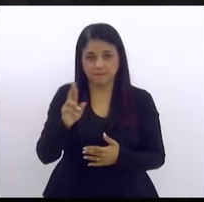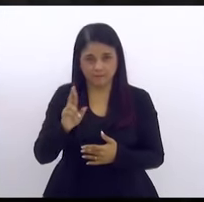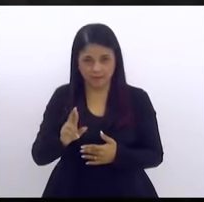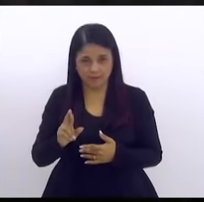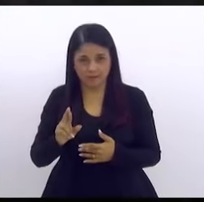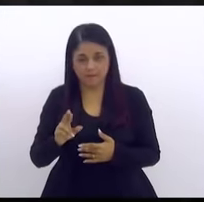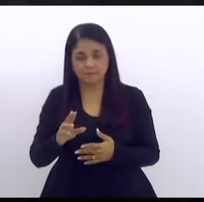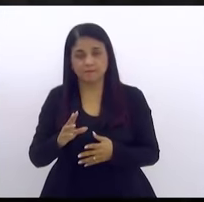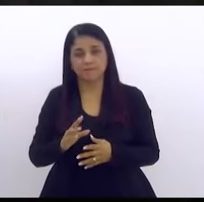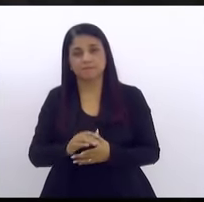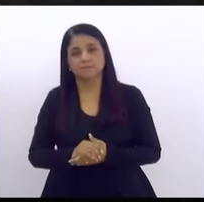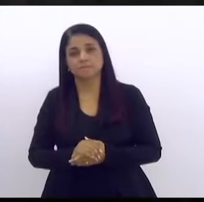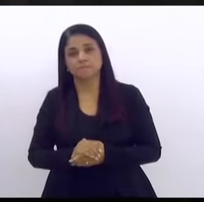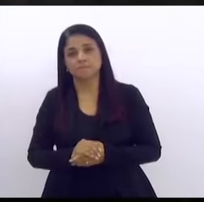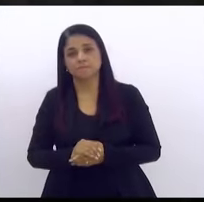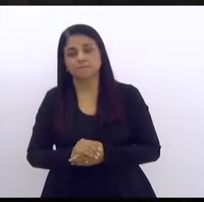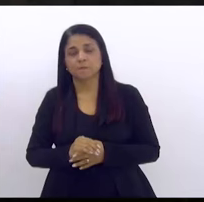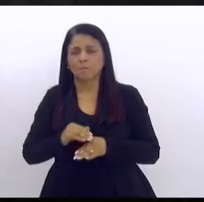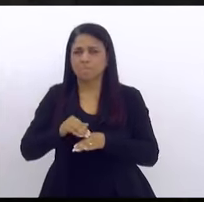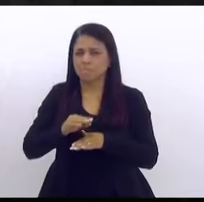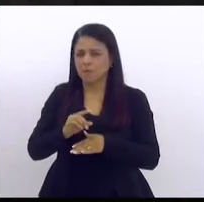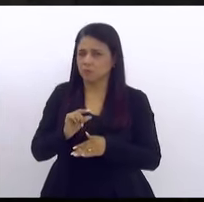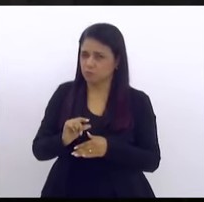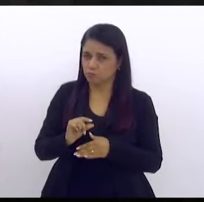mais, ele retirou